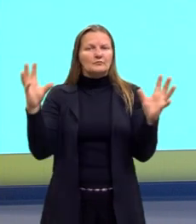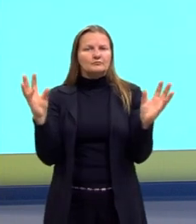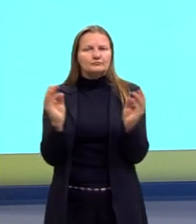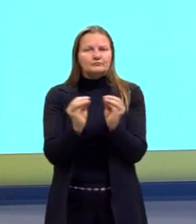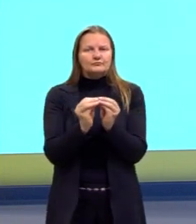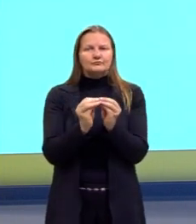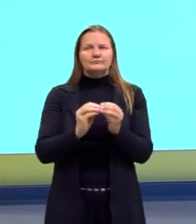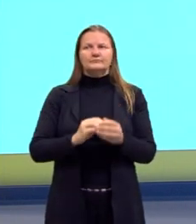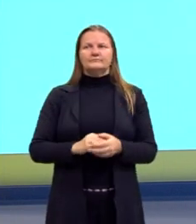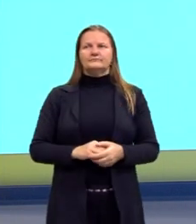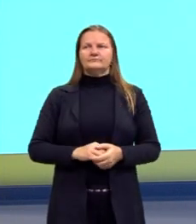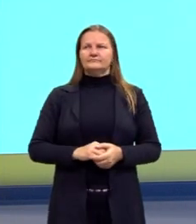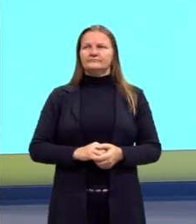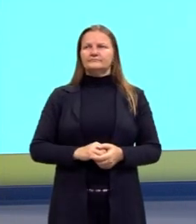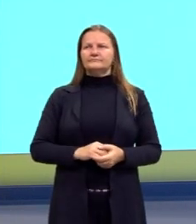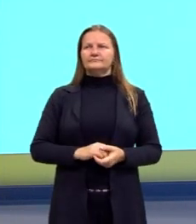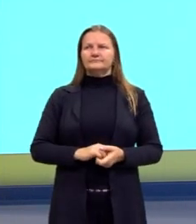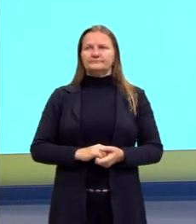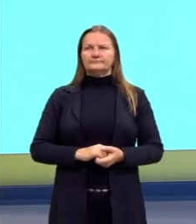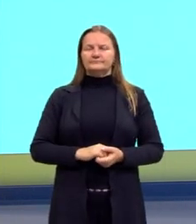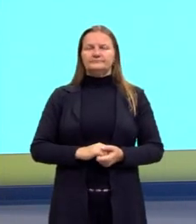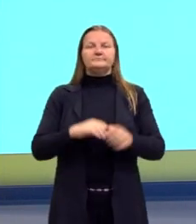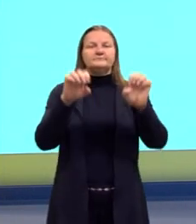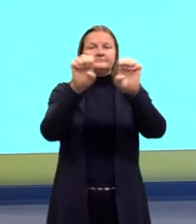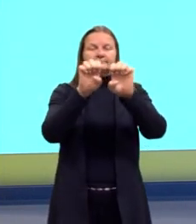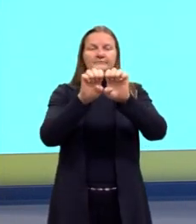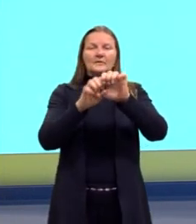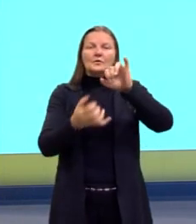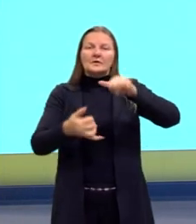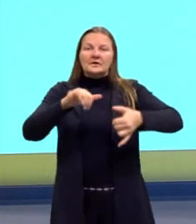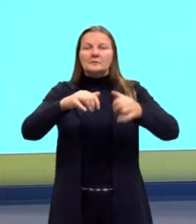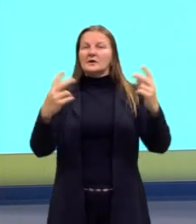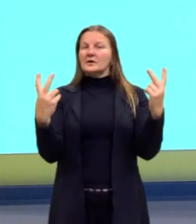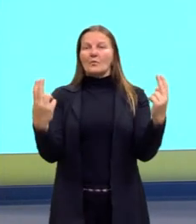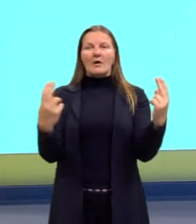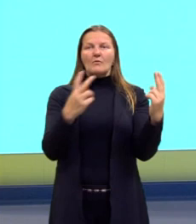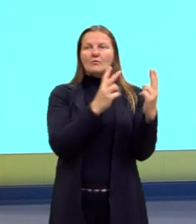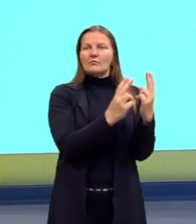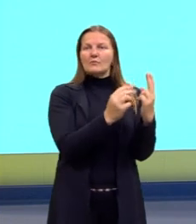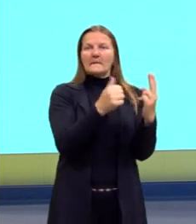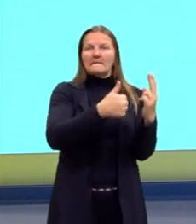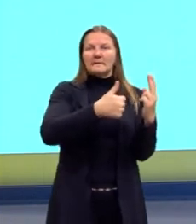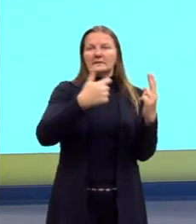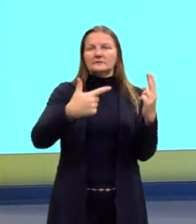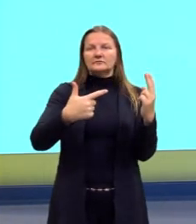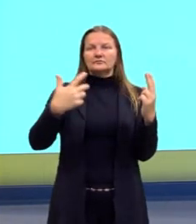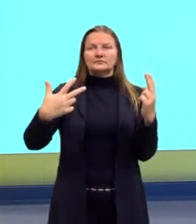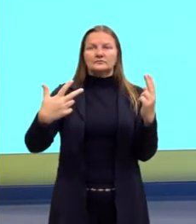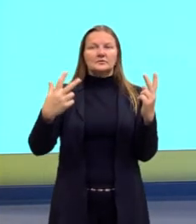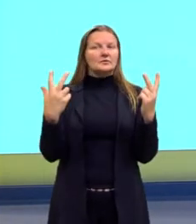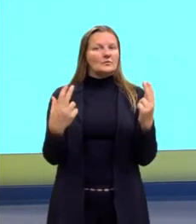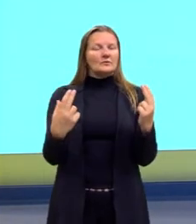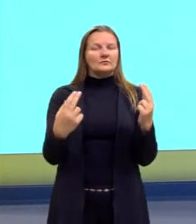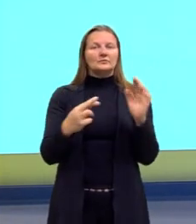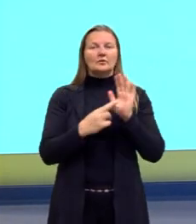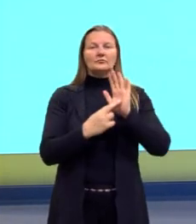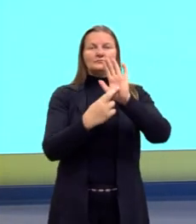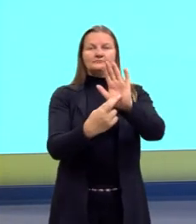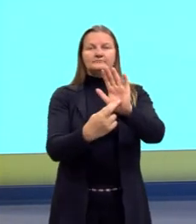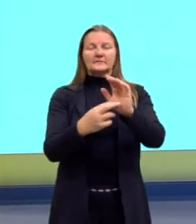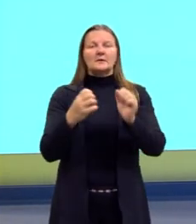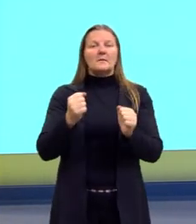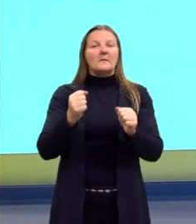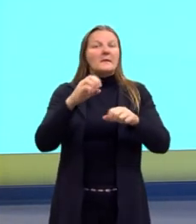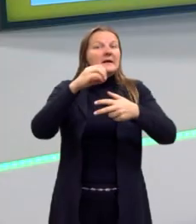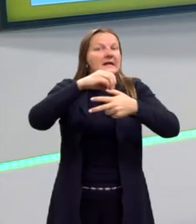este elemento é essa estrutura química é a mesma que essa diferença é a representação o Enem